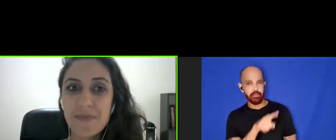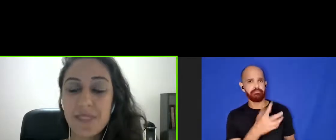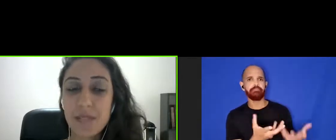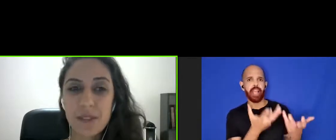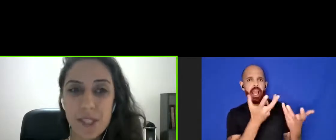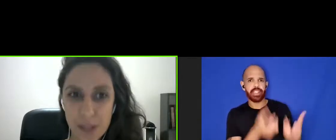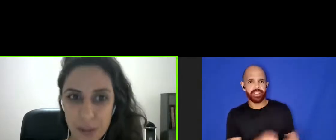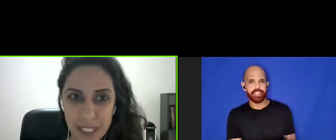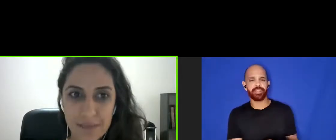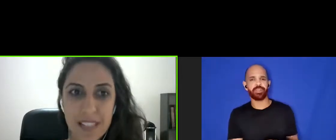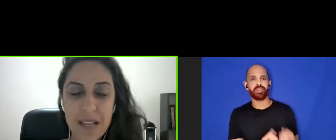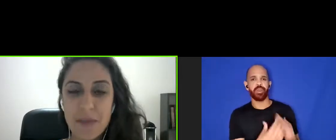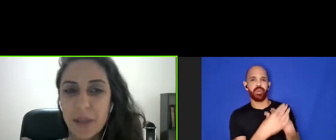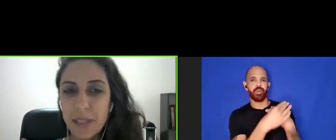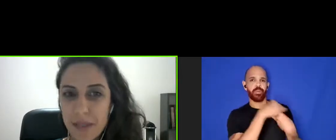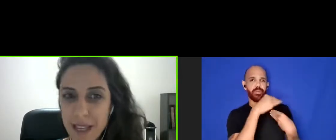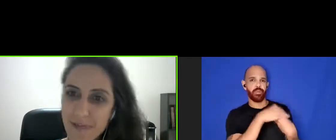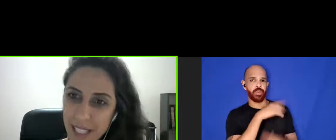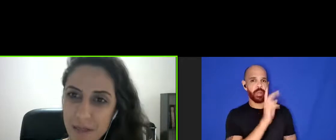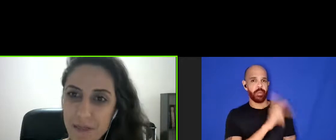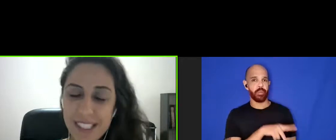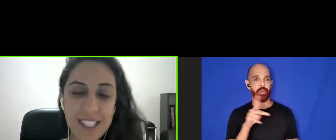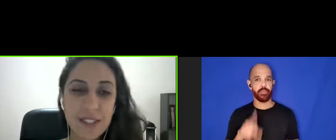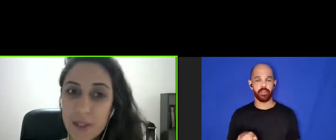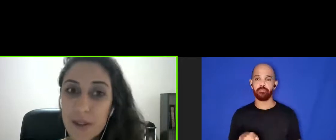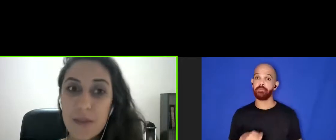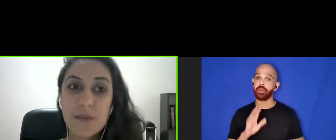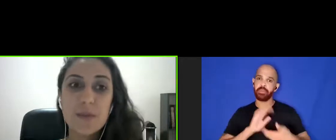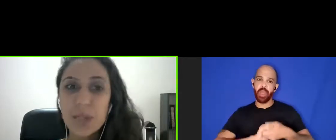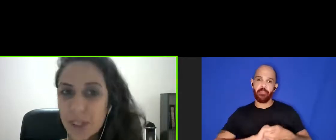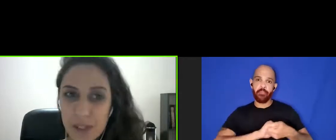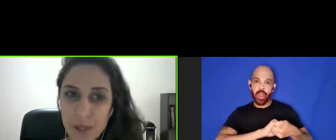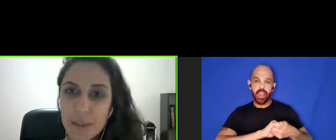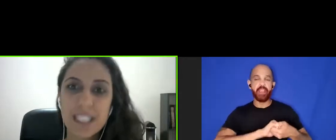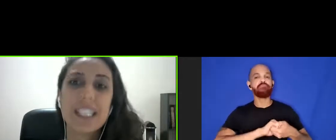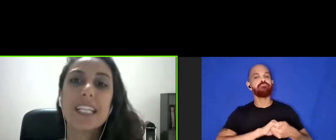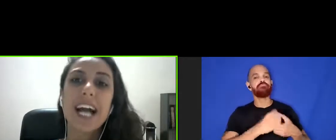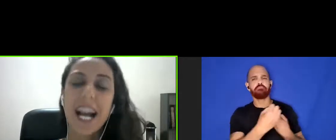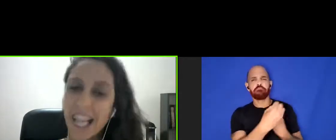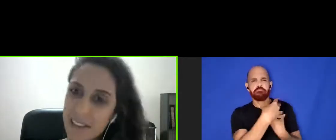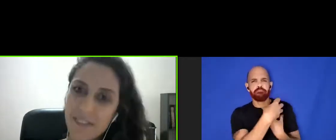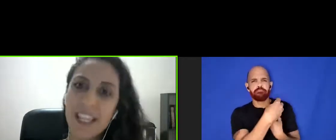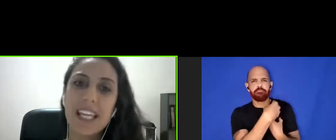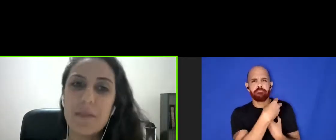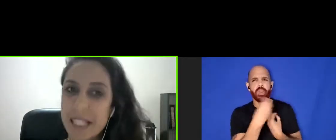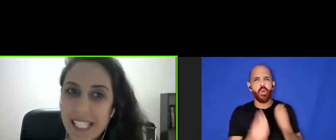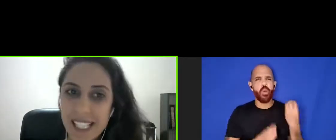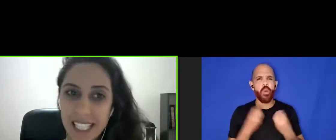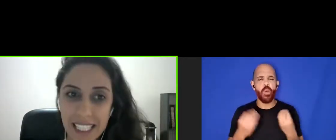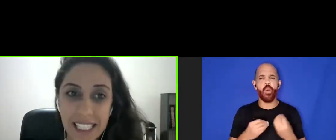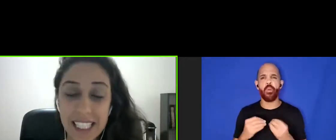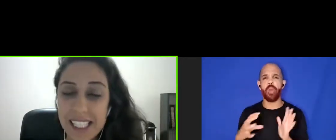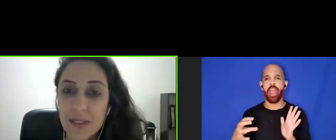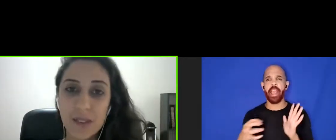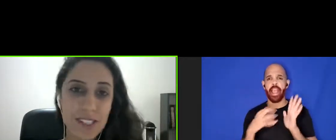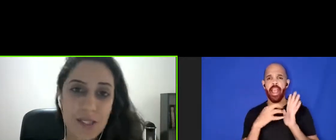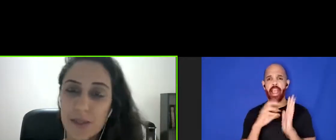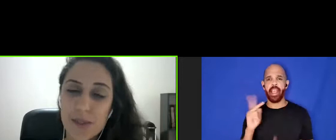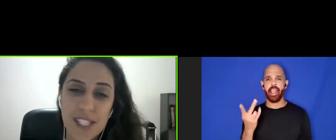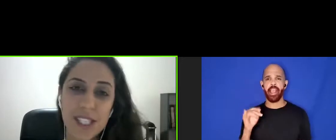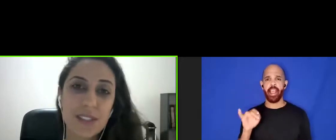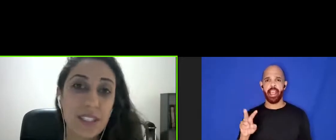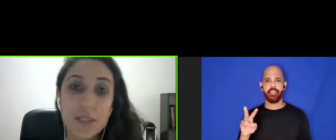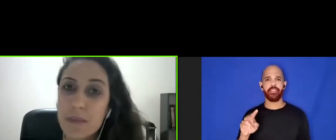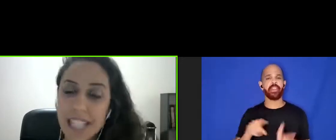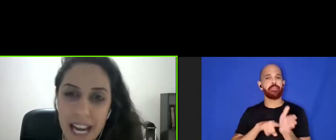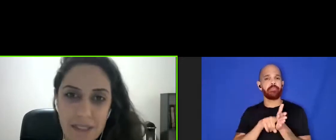ser minha professora, pegou na minha mão e me ensinou muito sobre HIV e pesquisa clínica, que são dois